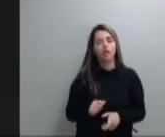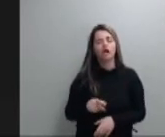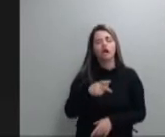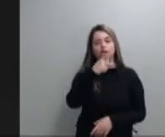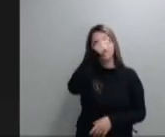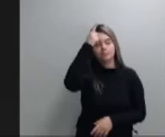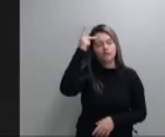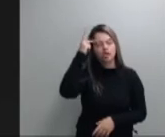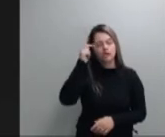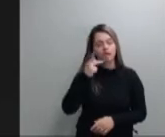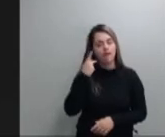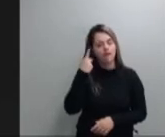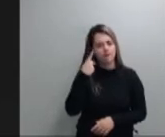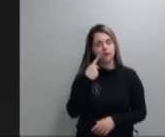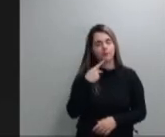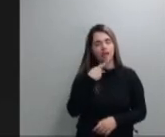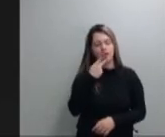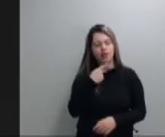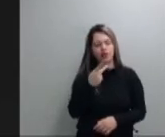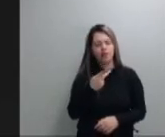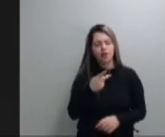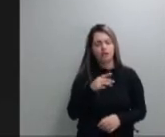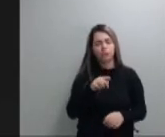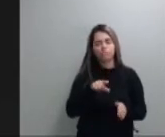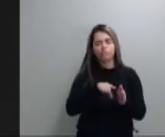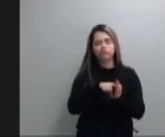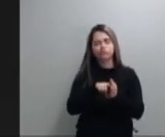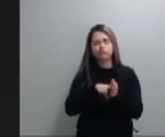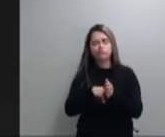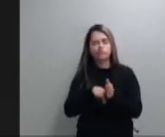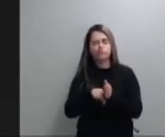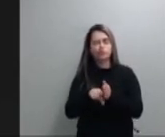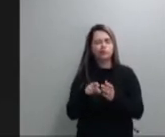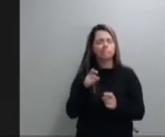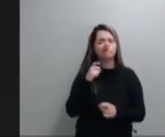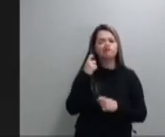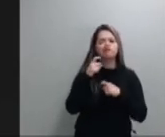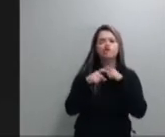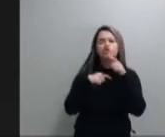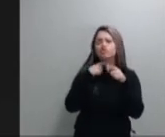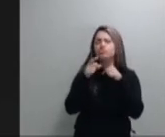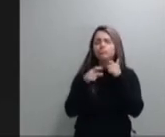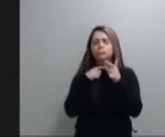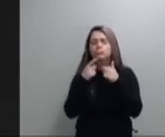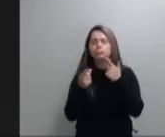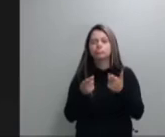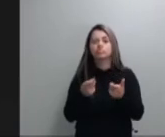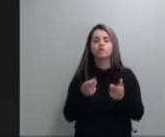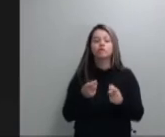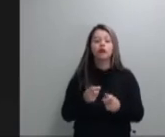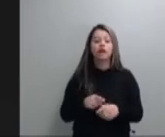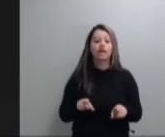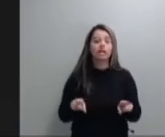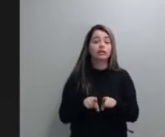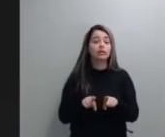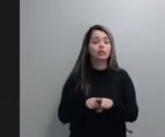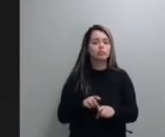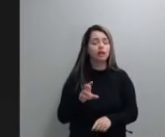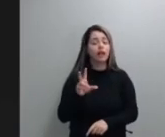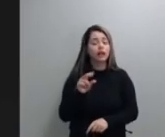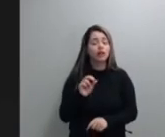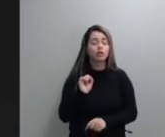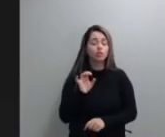Embora a ata contivesse vários pontos, senhores ministros, não só relacionados à fase de títulos do